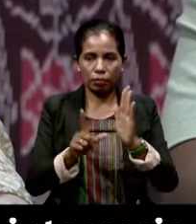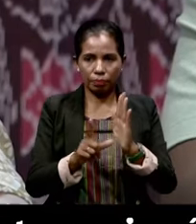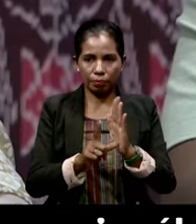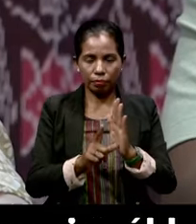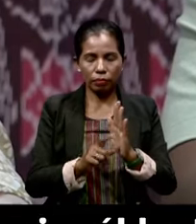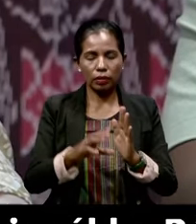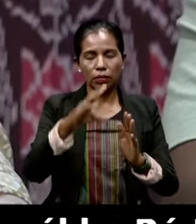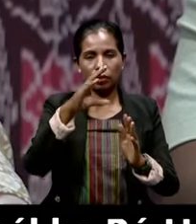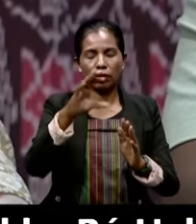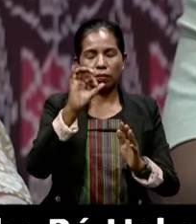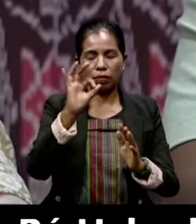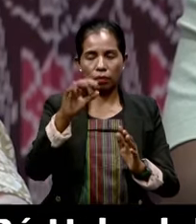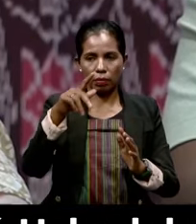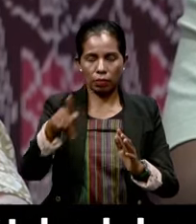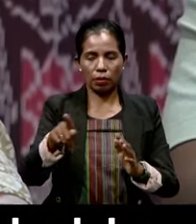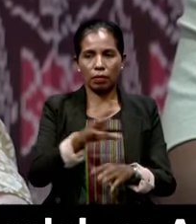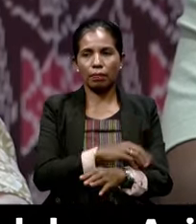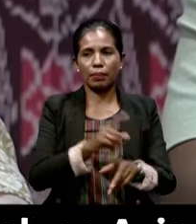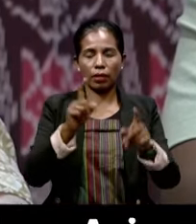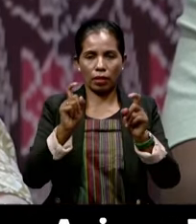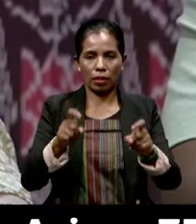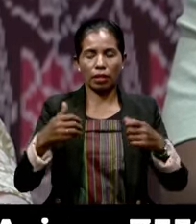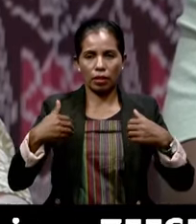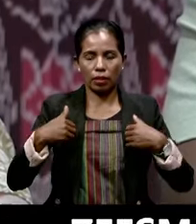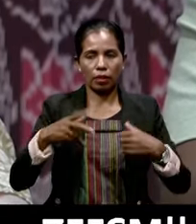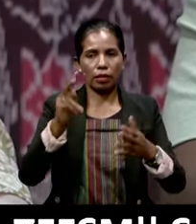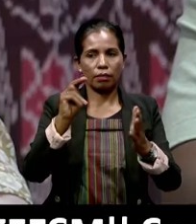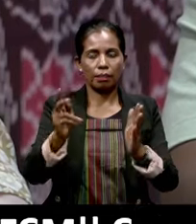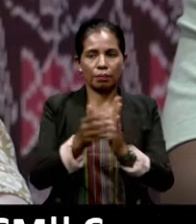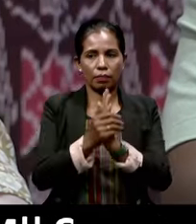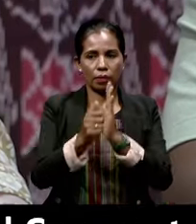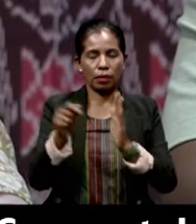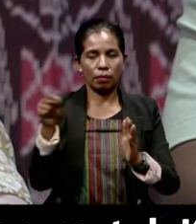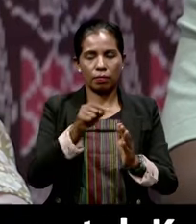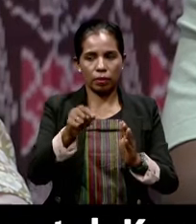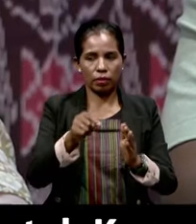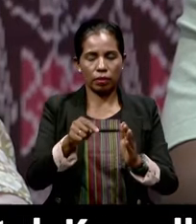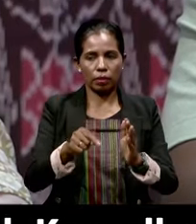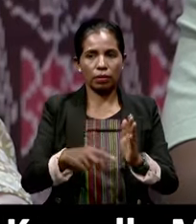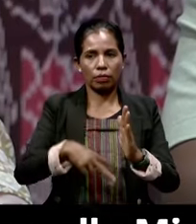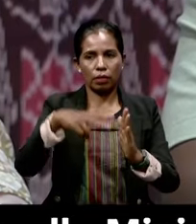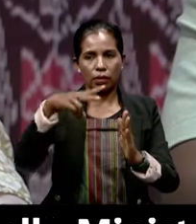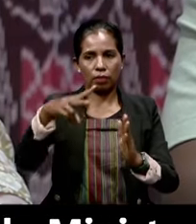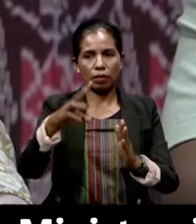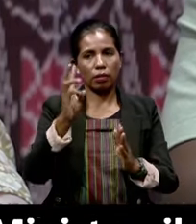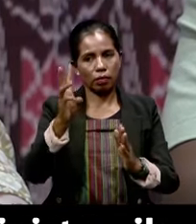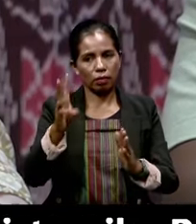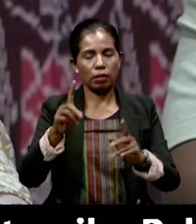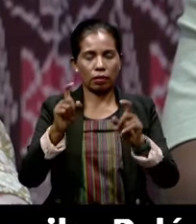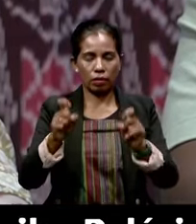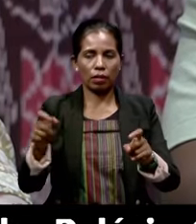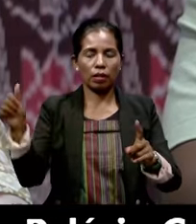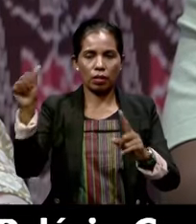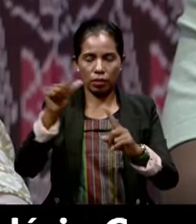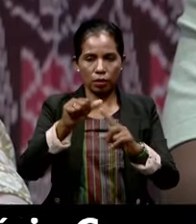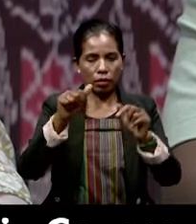função pública quando o recrutamento cada tem que ninha pontos para valor nem tem que 60 então nem tem que atingir